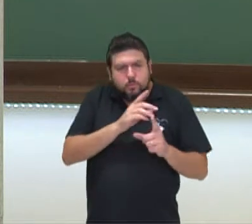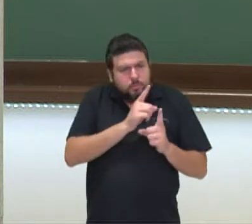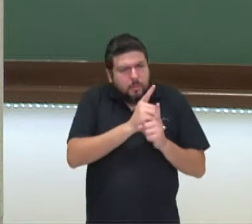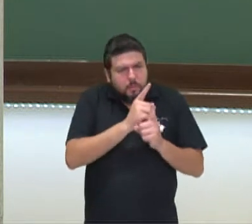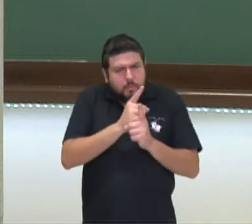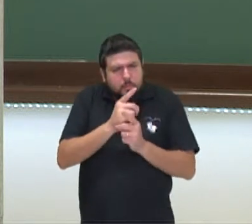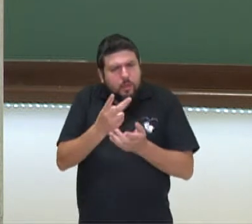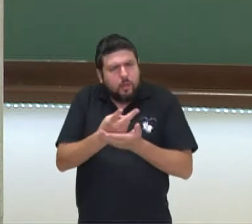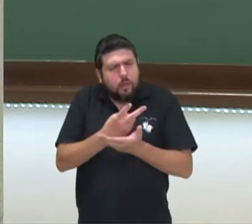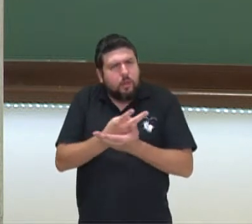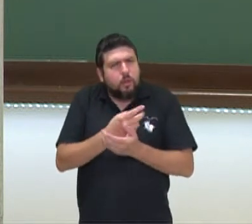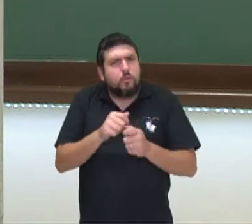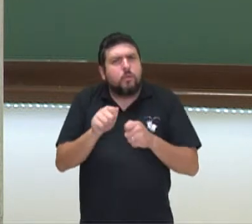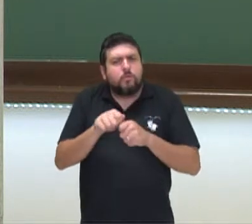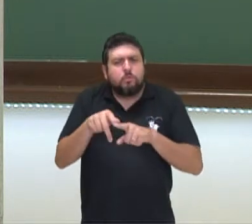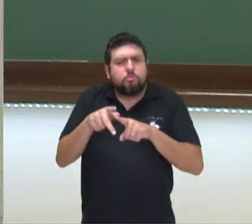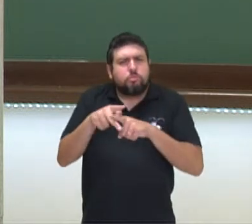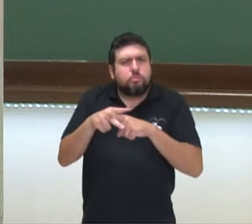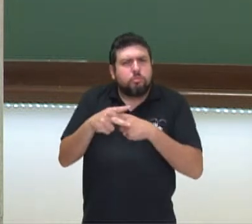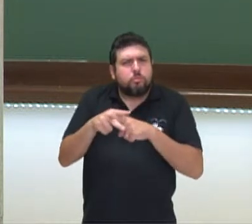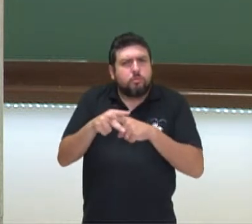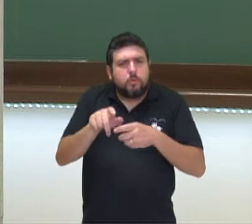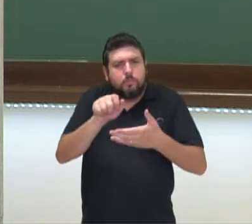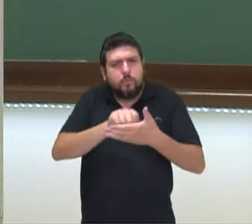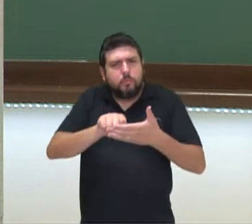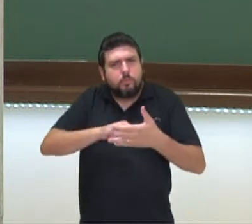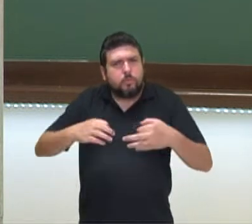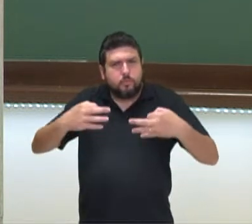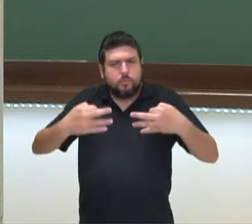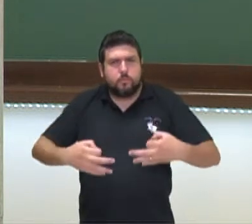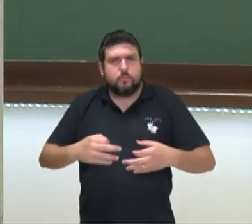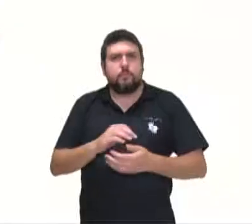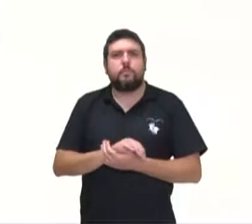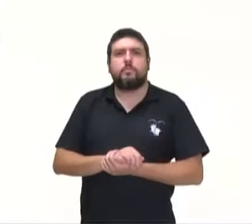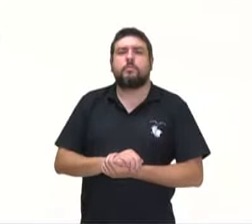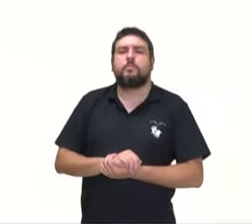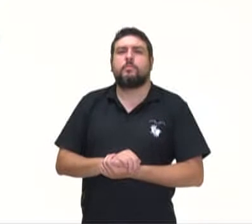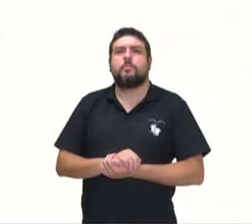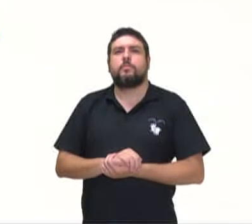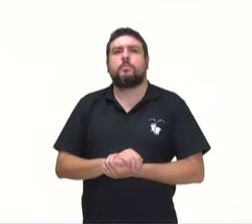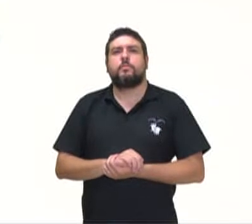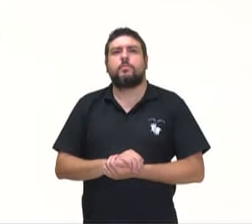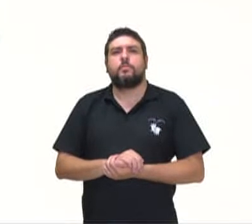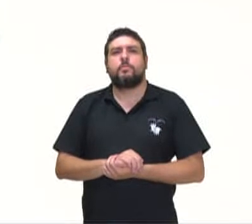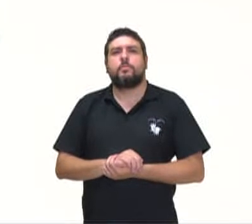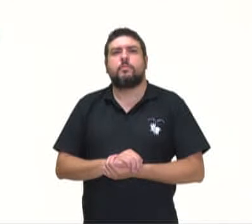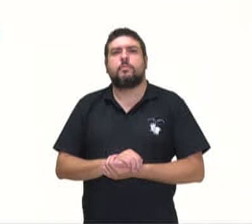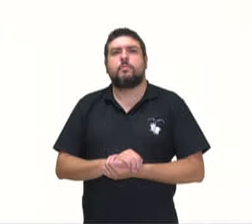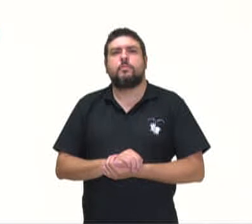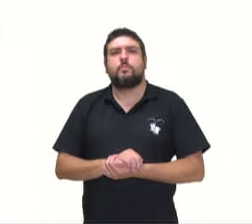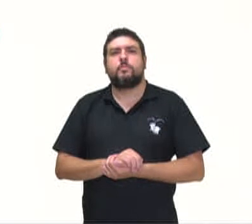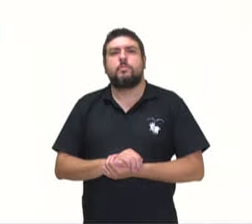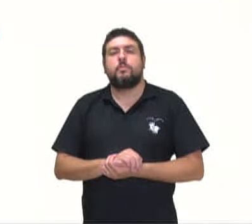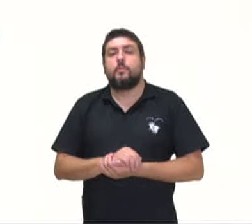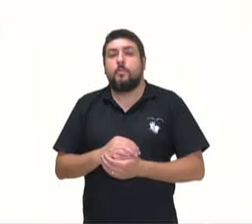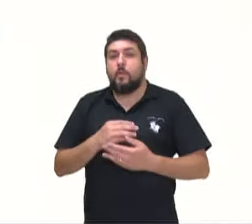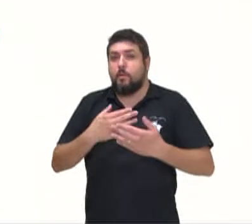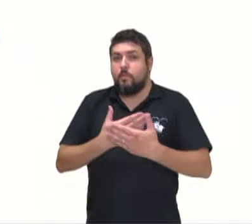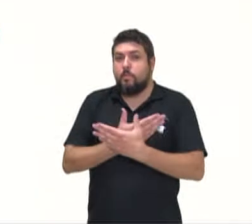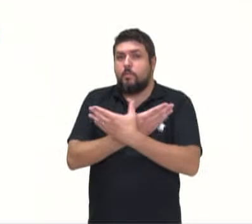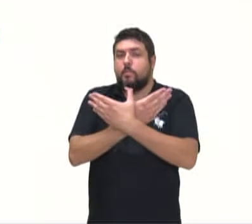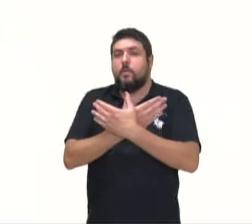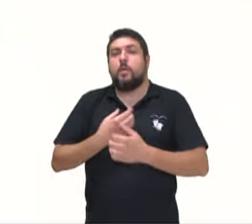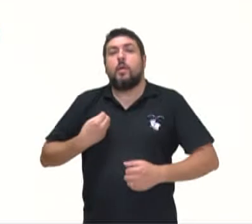e reescrevê-la de forma correta. Então aqui, ó, né? Os maias habitavam a região da América do Sul. Aí tem um erro,